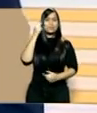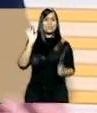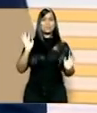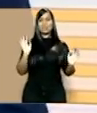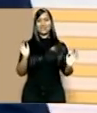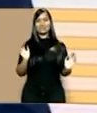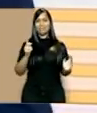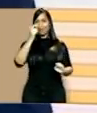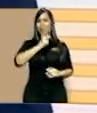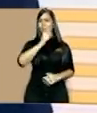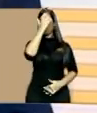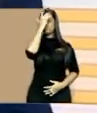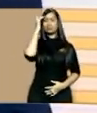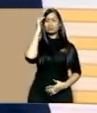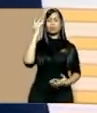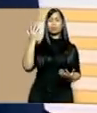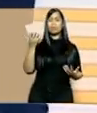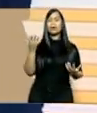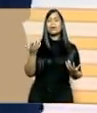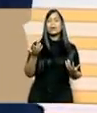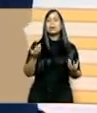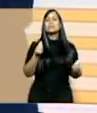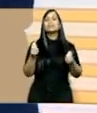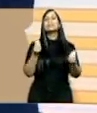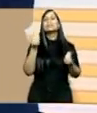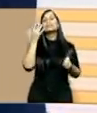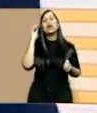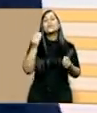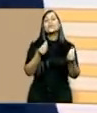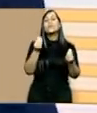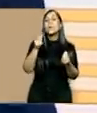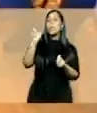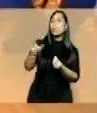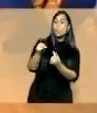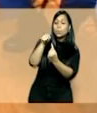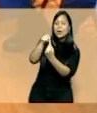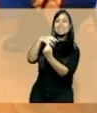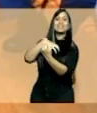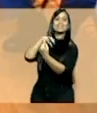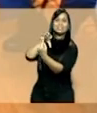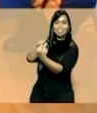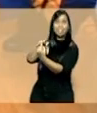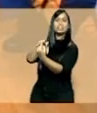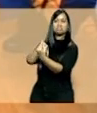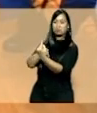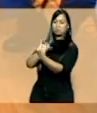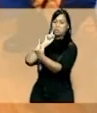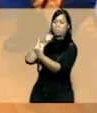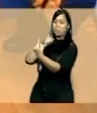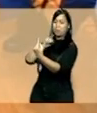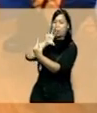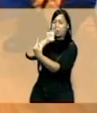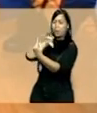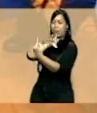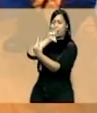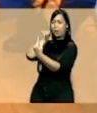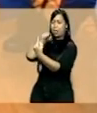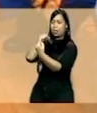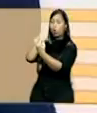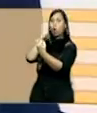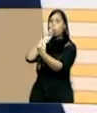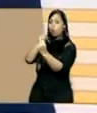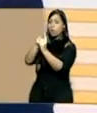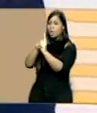dito aqui agora, o indivíduo não tem noção do impacto que isso tem na vida do outro. Quando você desmoraliza, quando você expõe